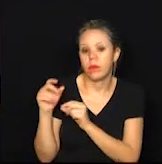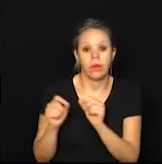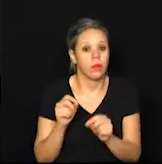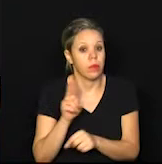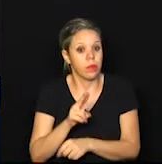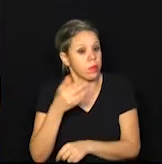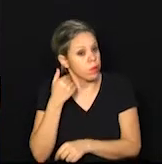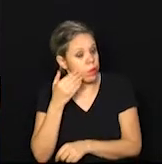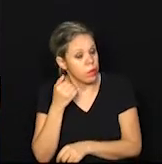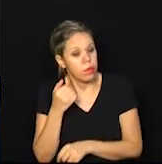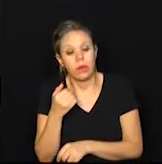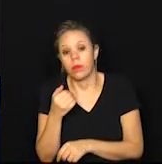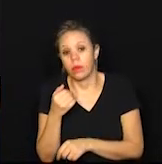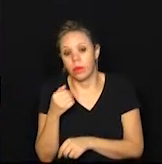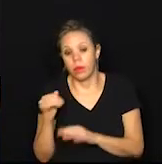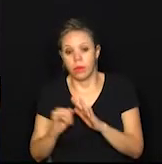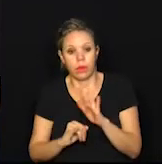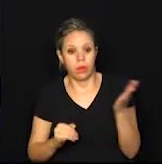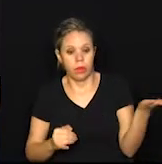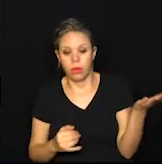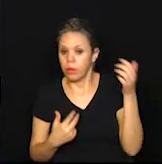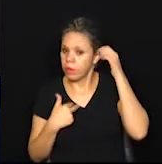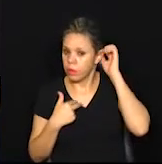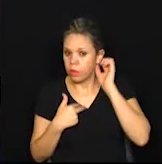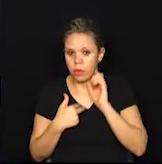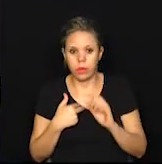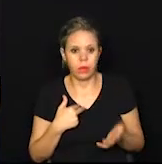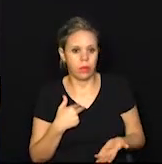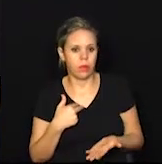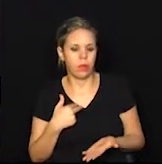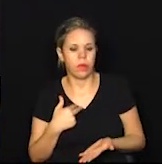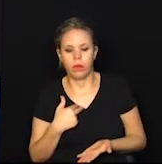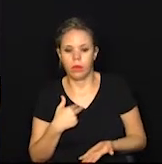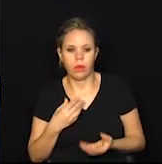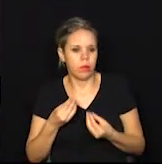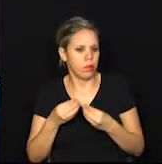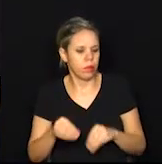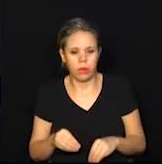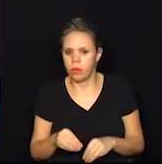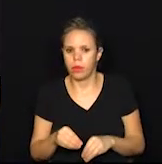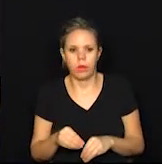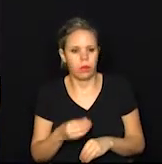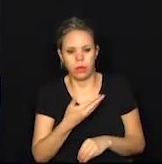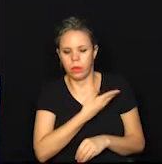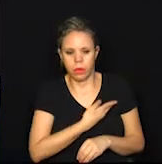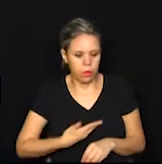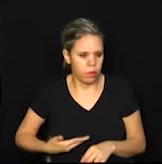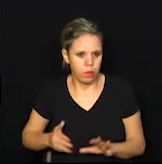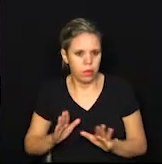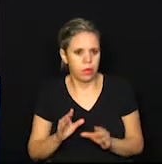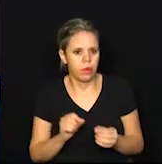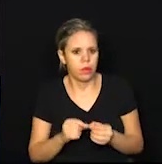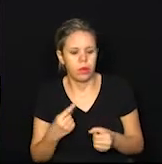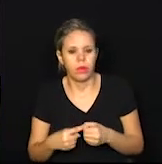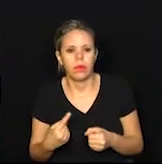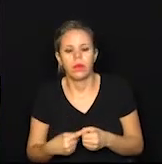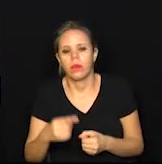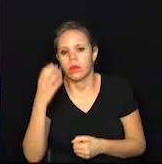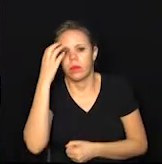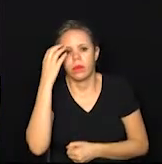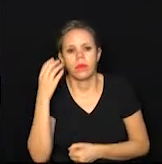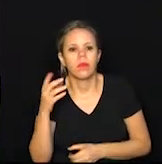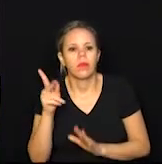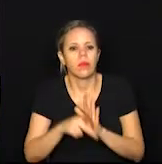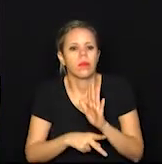a instituição que for usar, para não onerar o poder público quanto a isso. E a gente fez com a Lagoa Taquaral com um